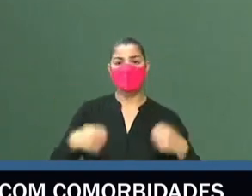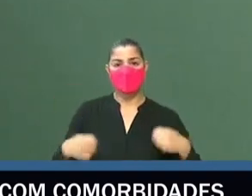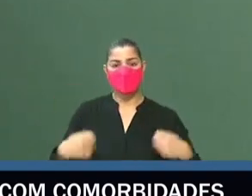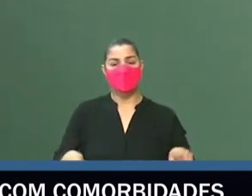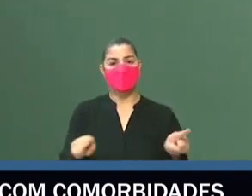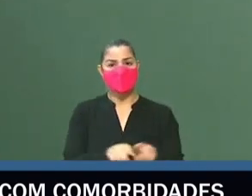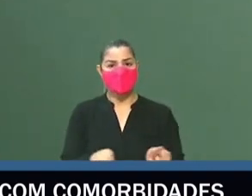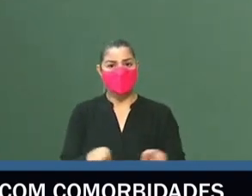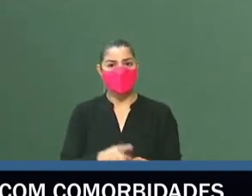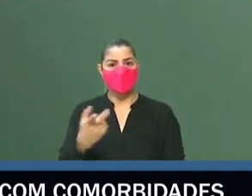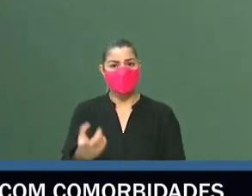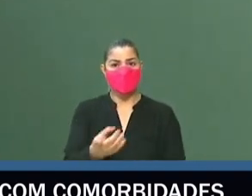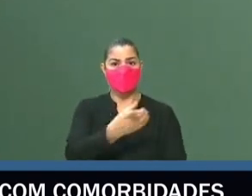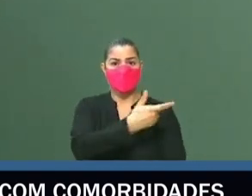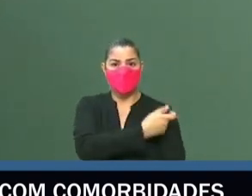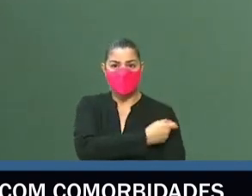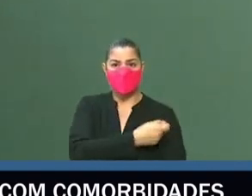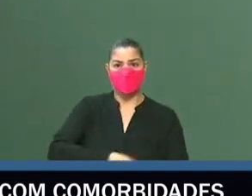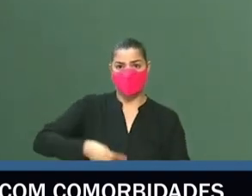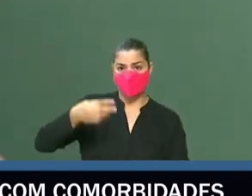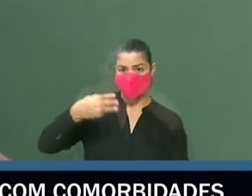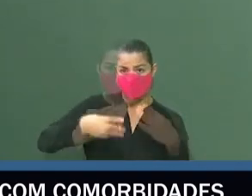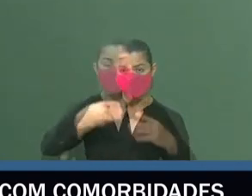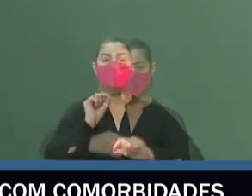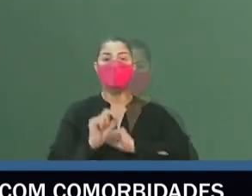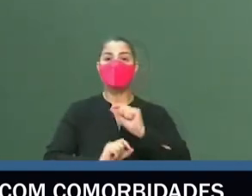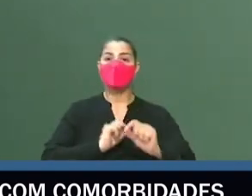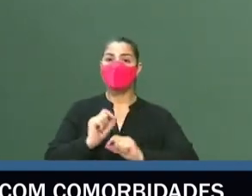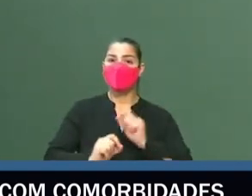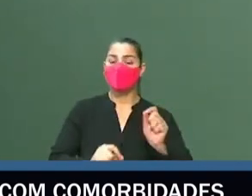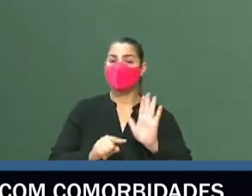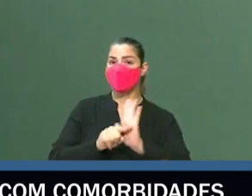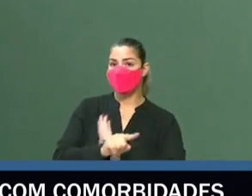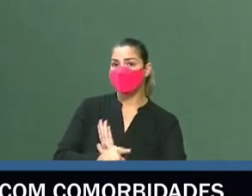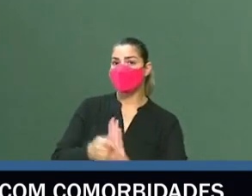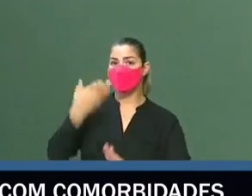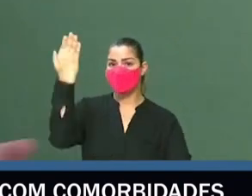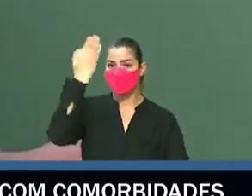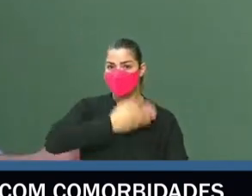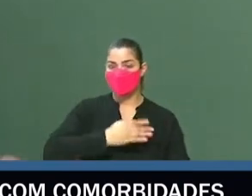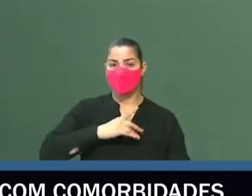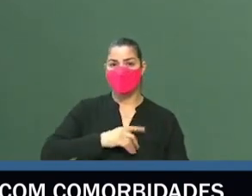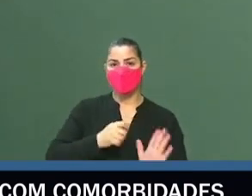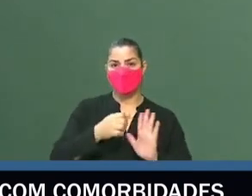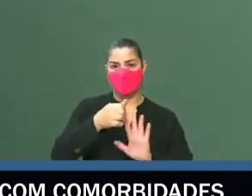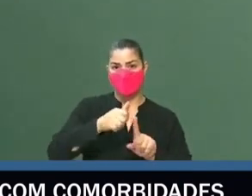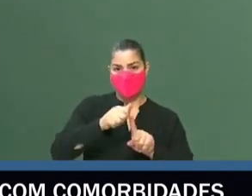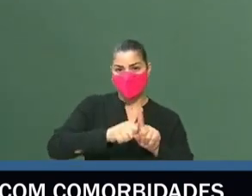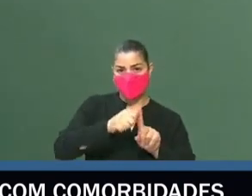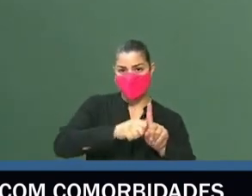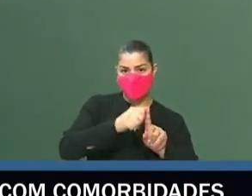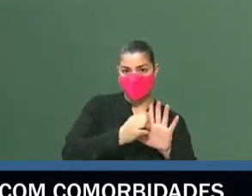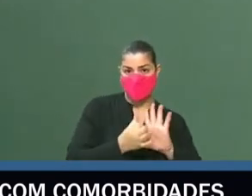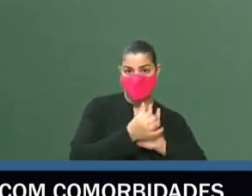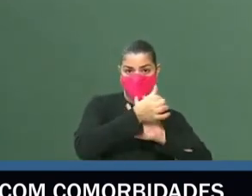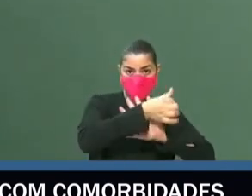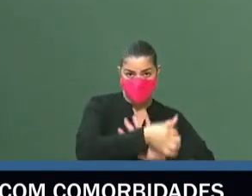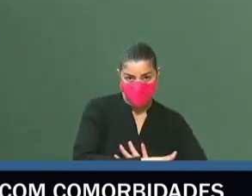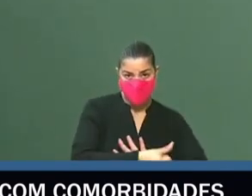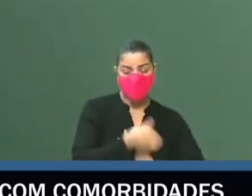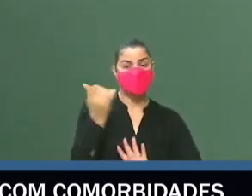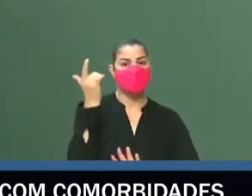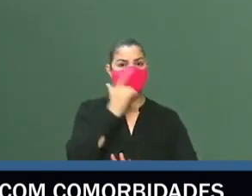dose dose de reforço Principalmente nos idosos que a partir do sexto mês e do processo